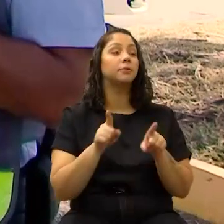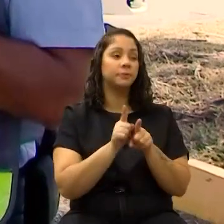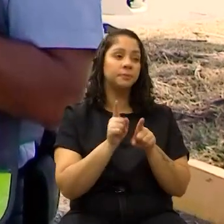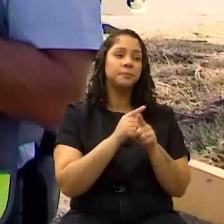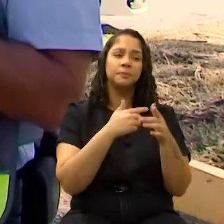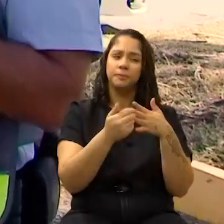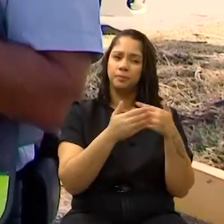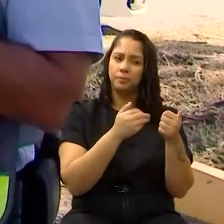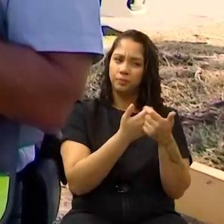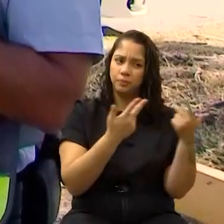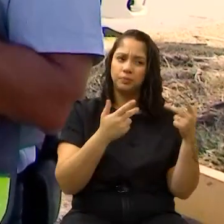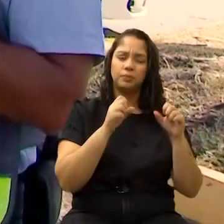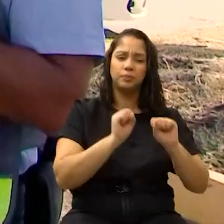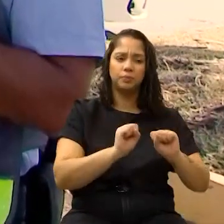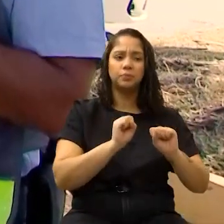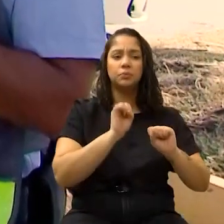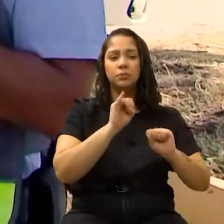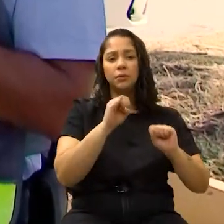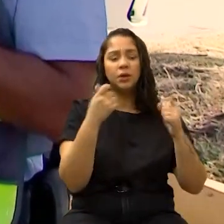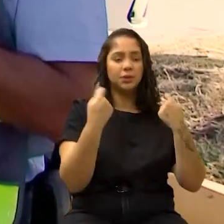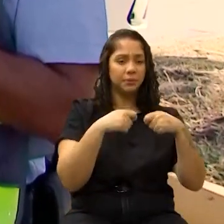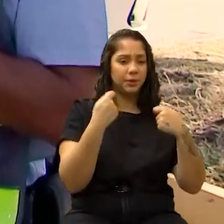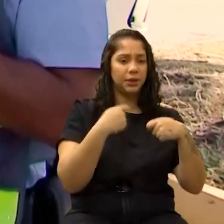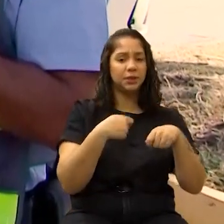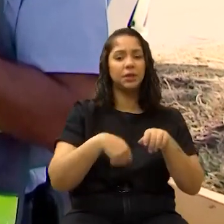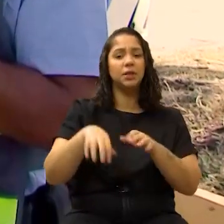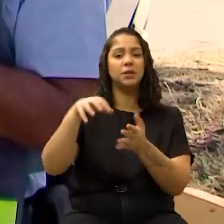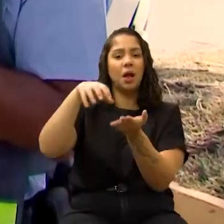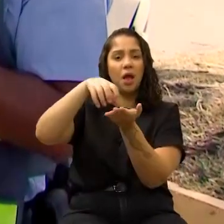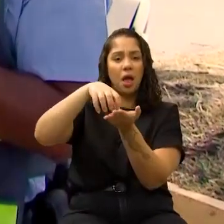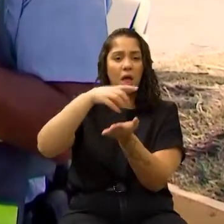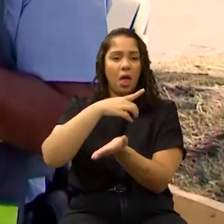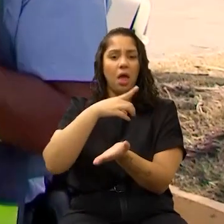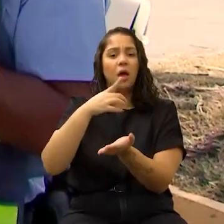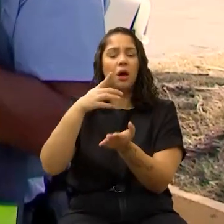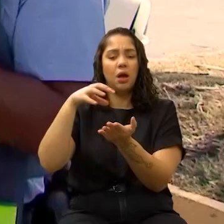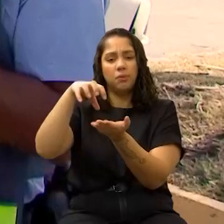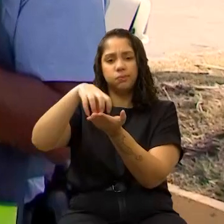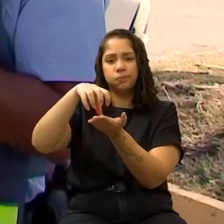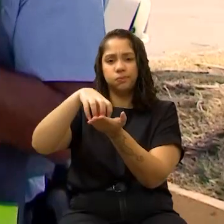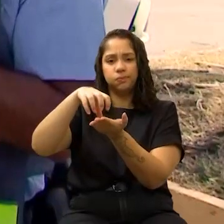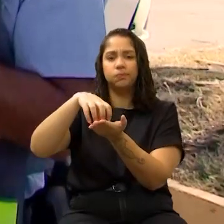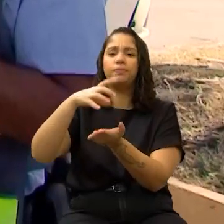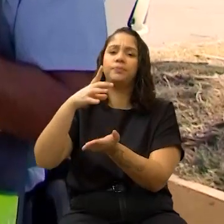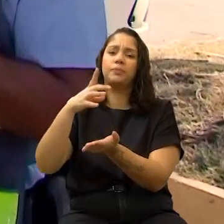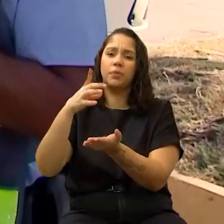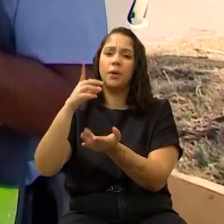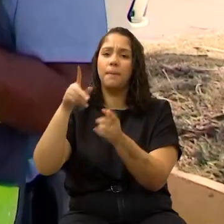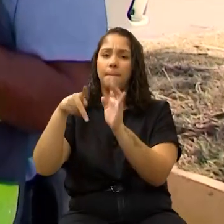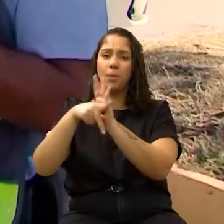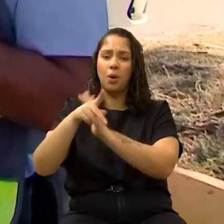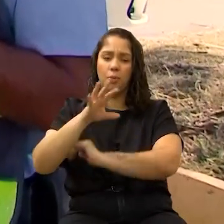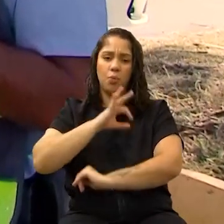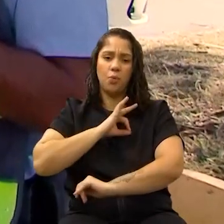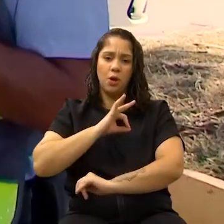aqui, não é? Num posto policial, se houver a necessidade, não é? qualquer coisa, procurar, não é? Com certeza.